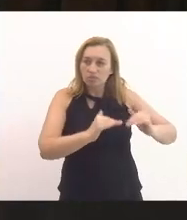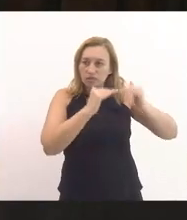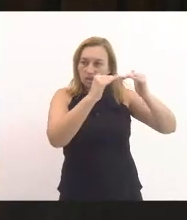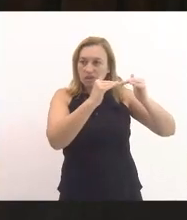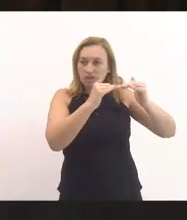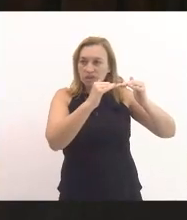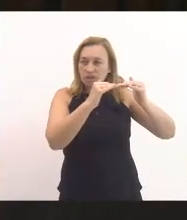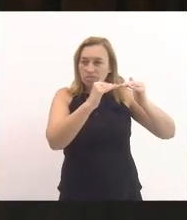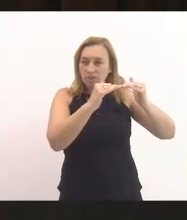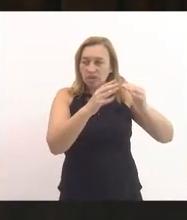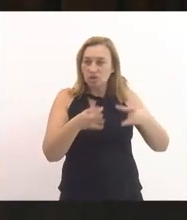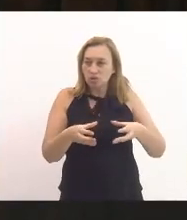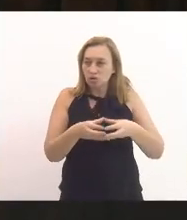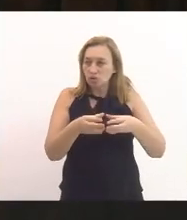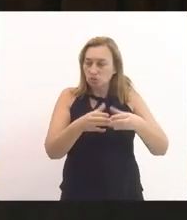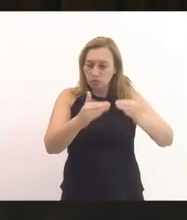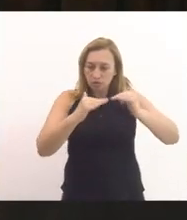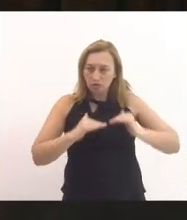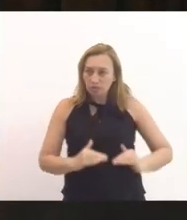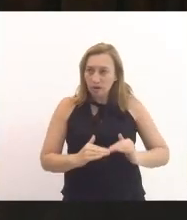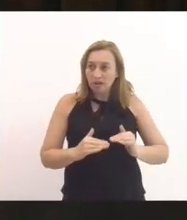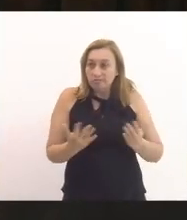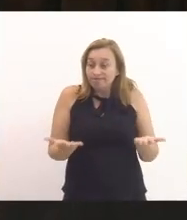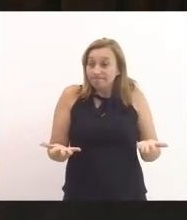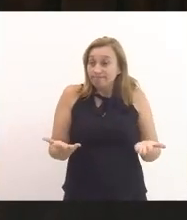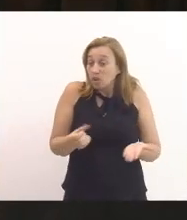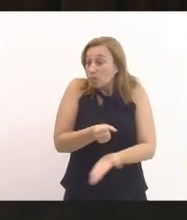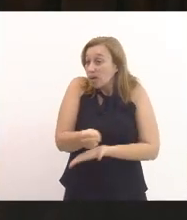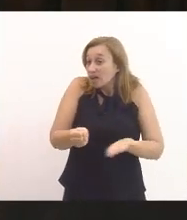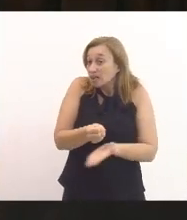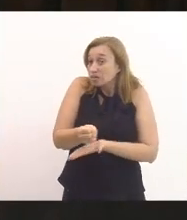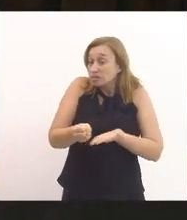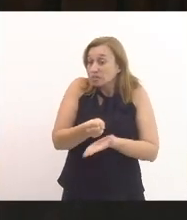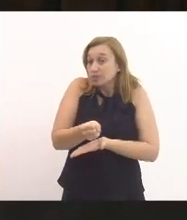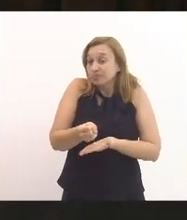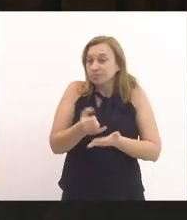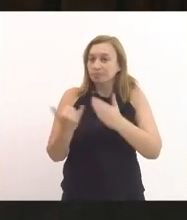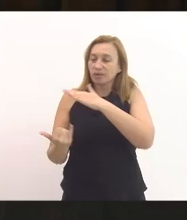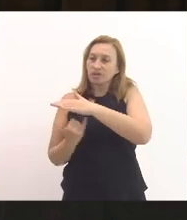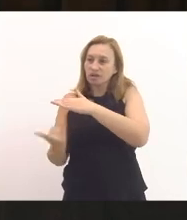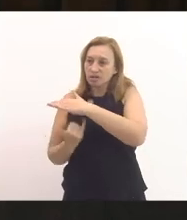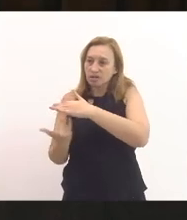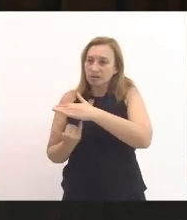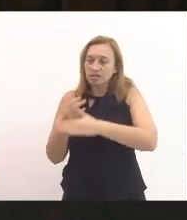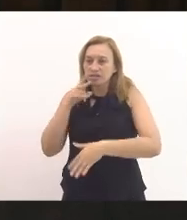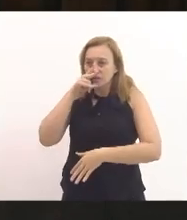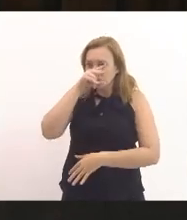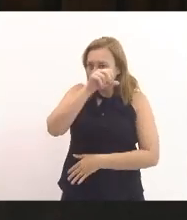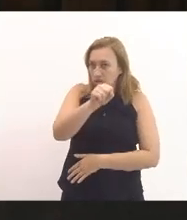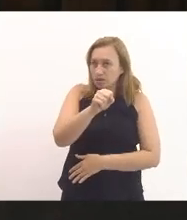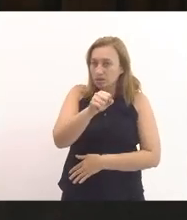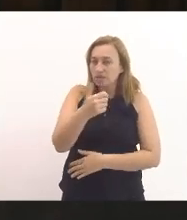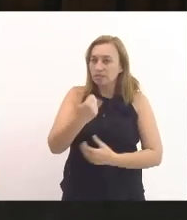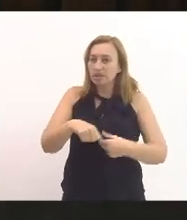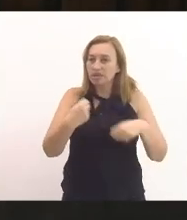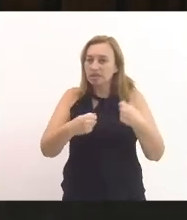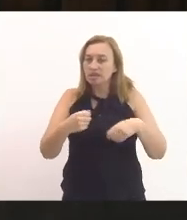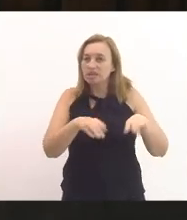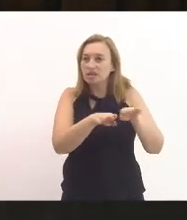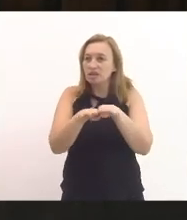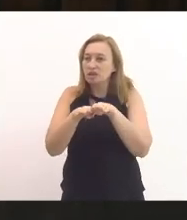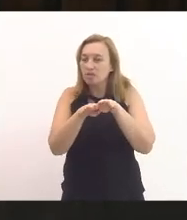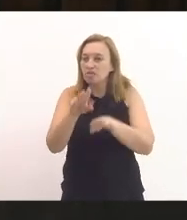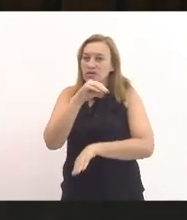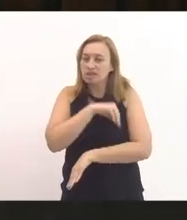na base e esse é o básico uma instituição para ser considerada a forte Ela